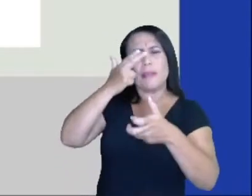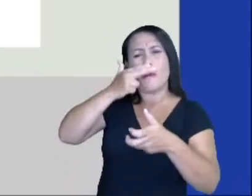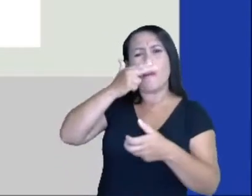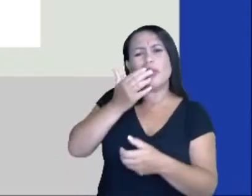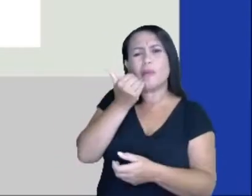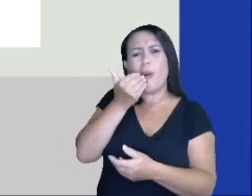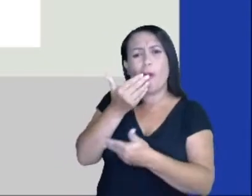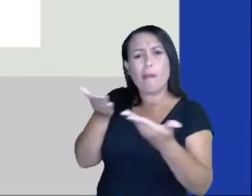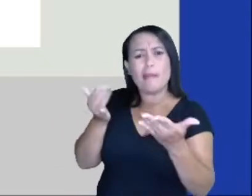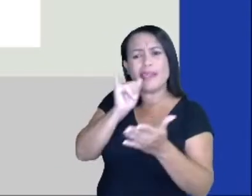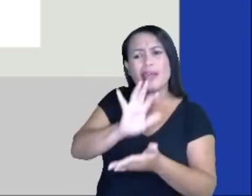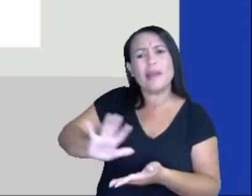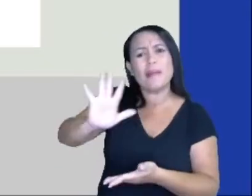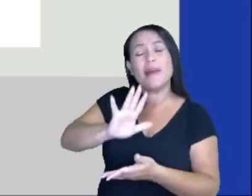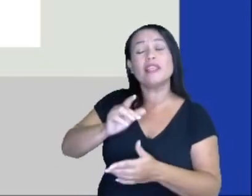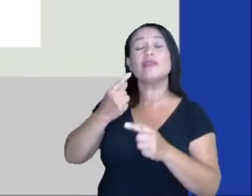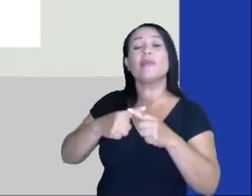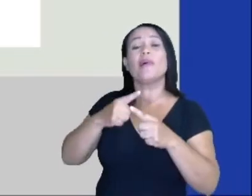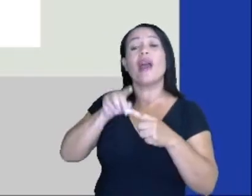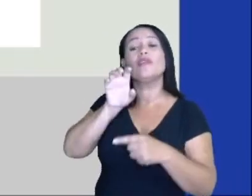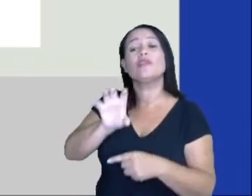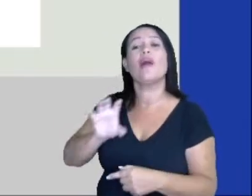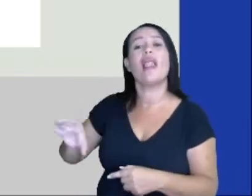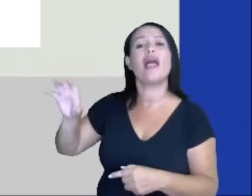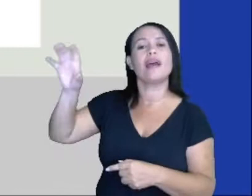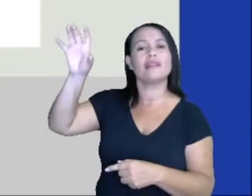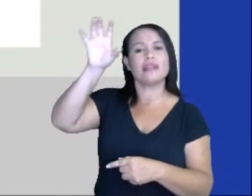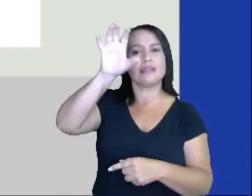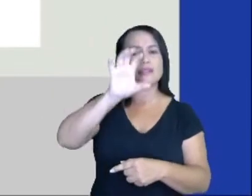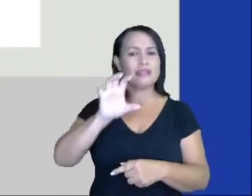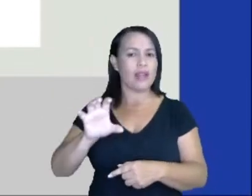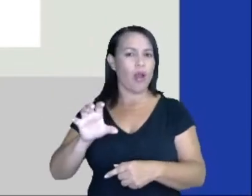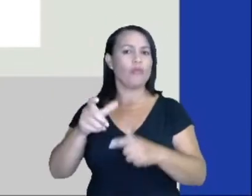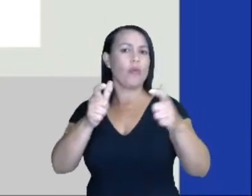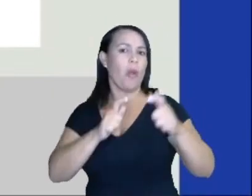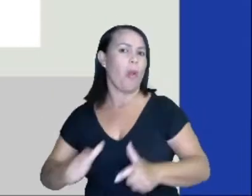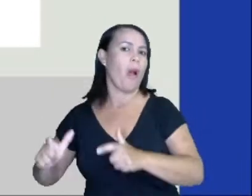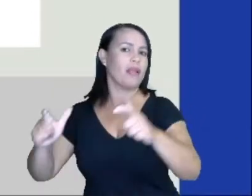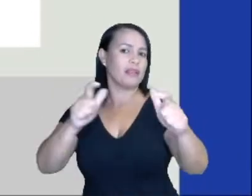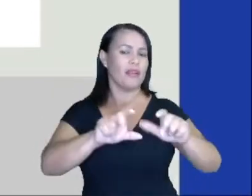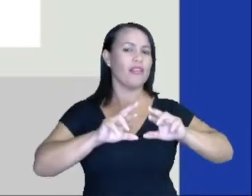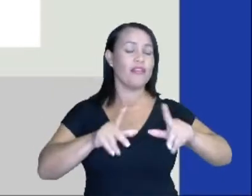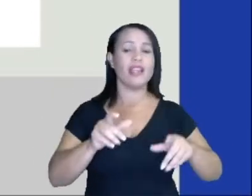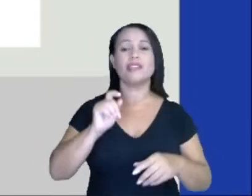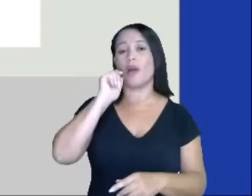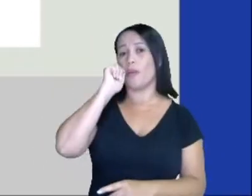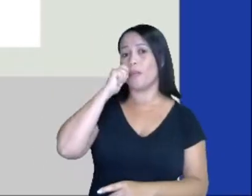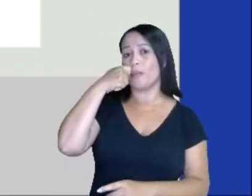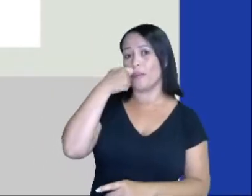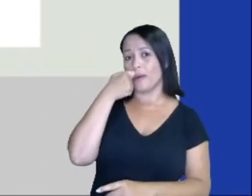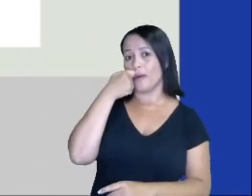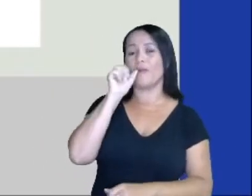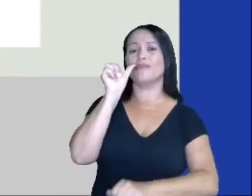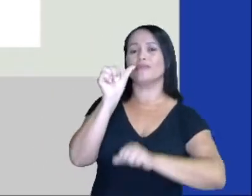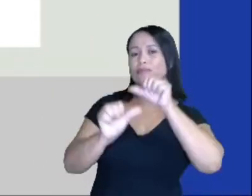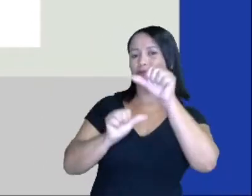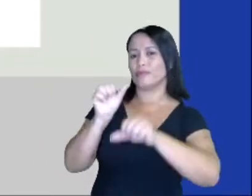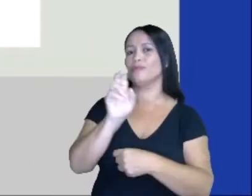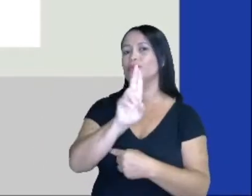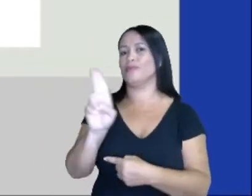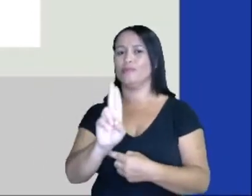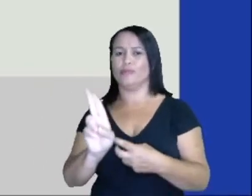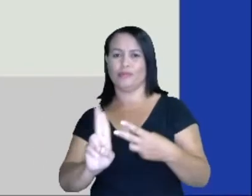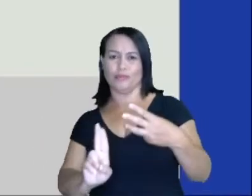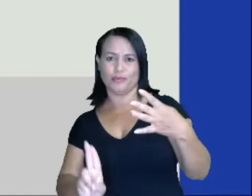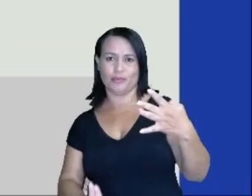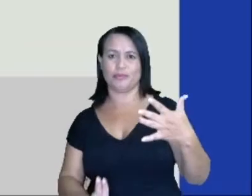por conta de uma localização, de uma região diferente, o pão francês vai receber outros